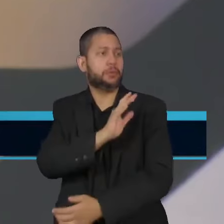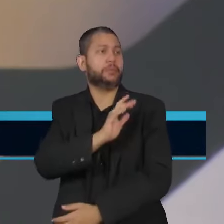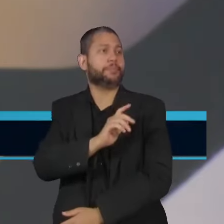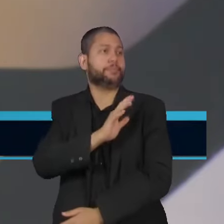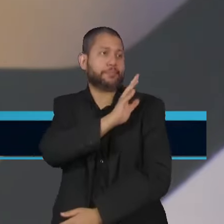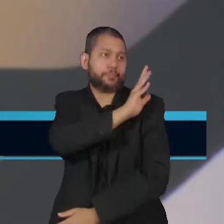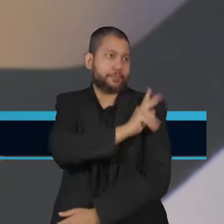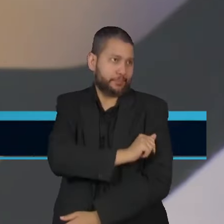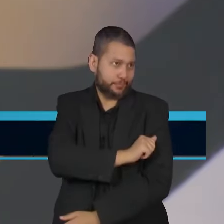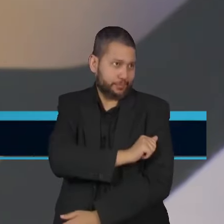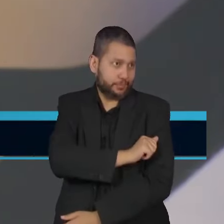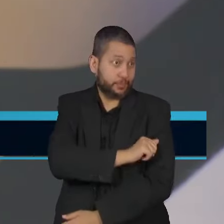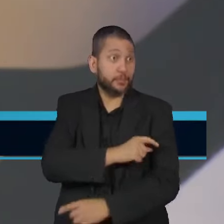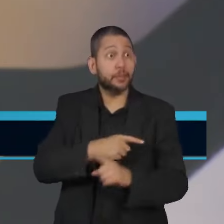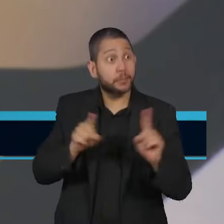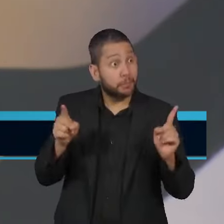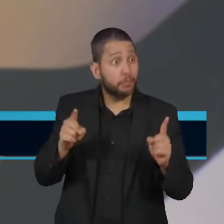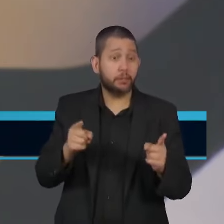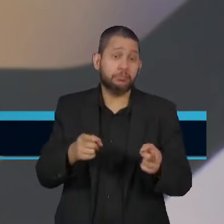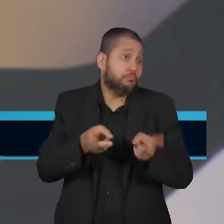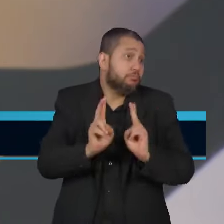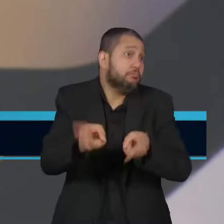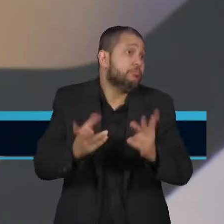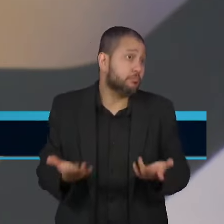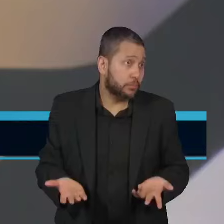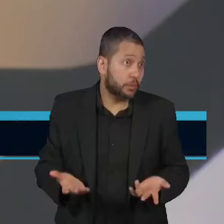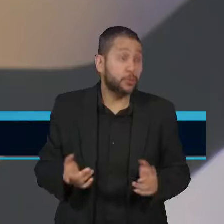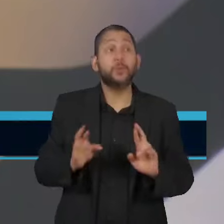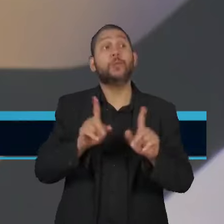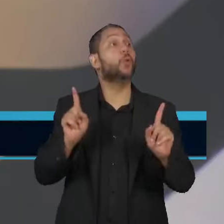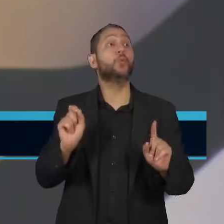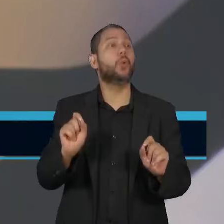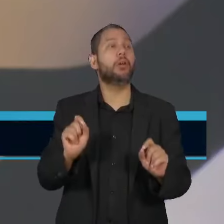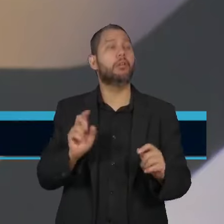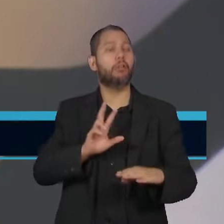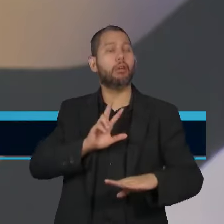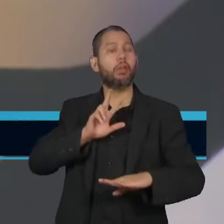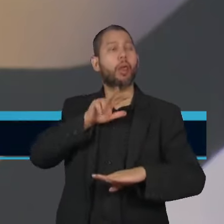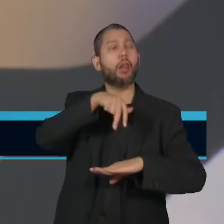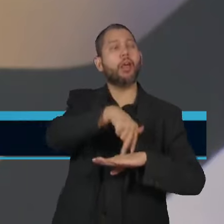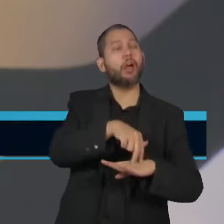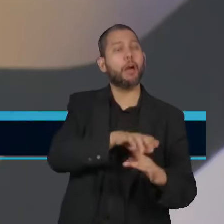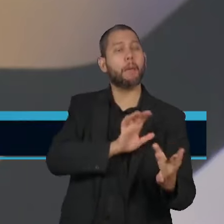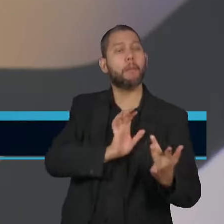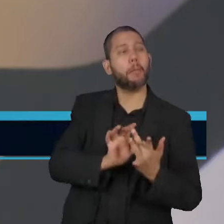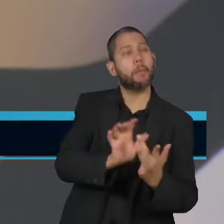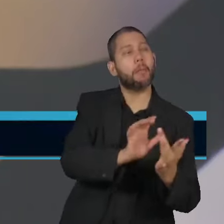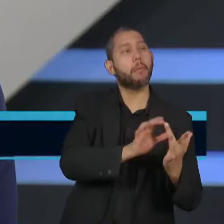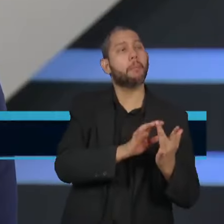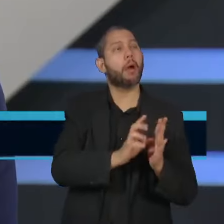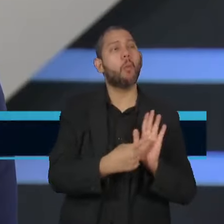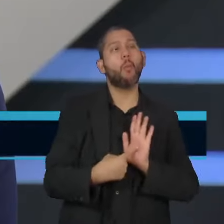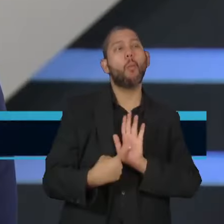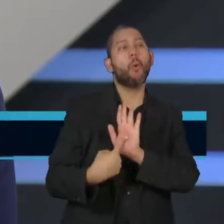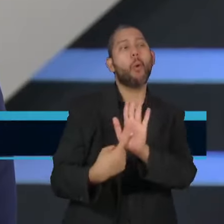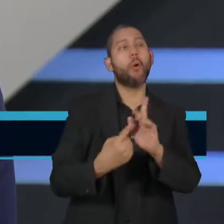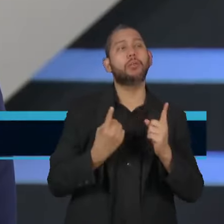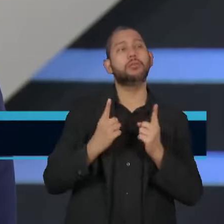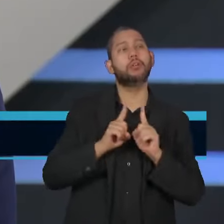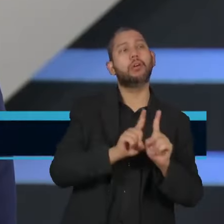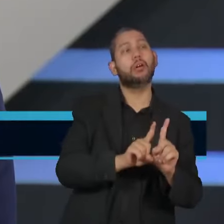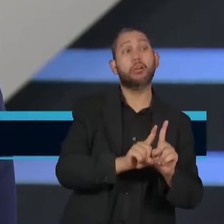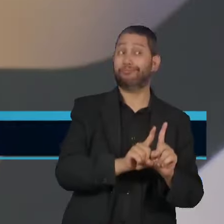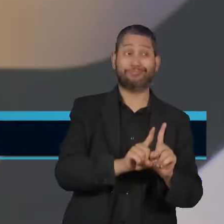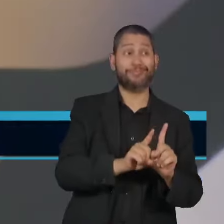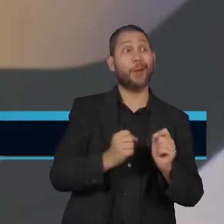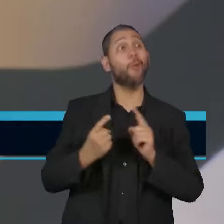acho que fica tudo como antes, com a diferença de que ele vai ali demonstrar provavelmente uma proximidade maior com Donald Trump e